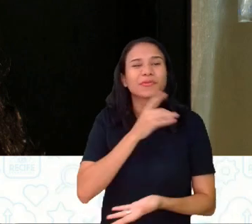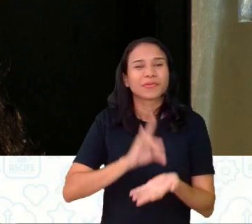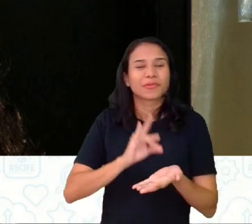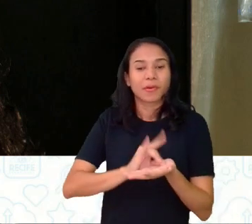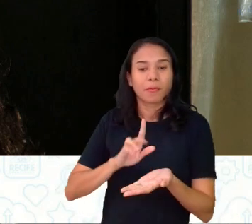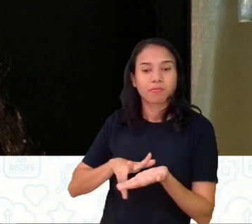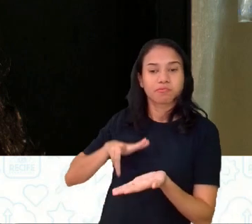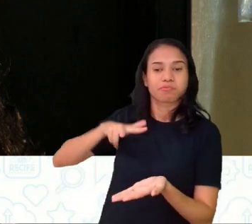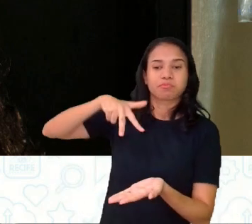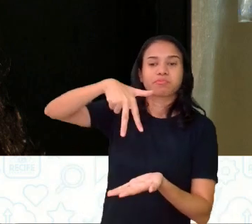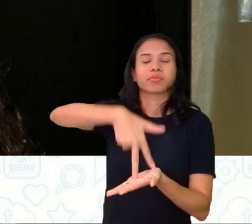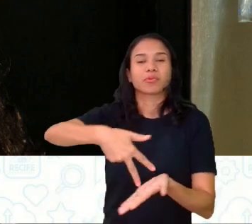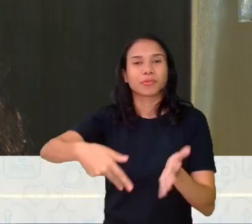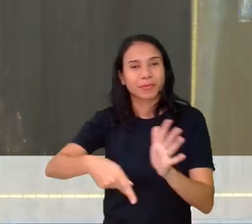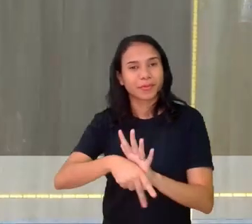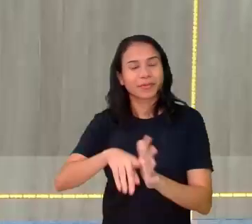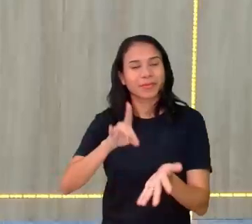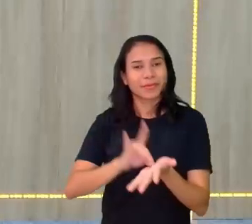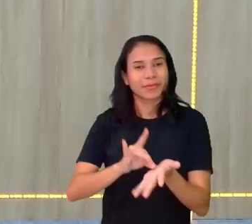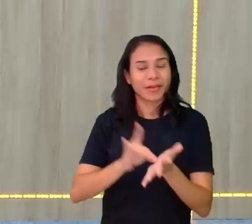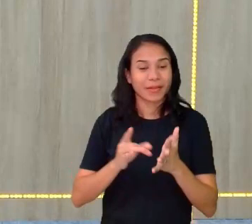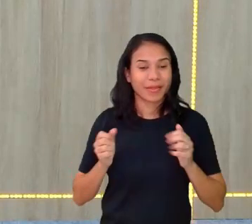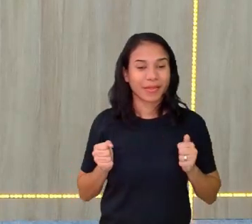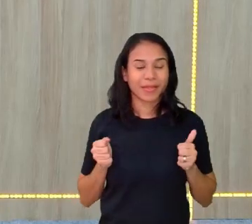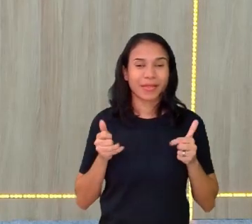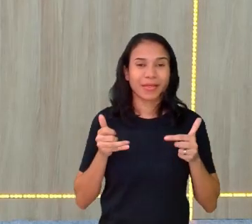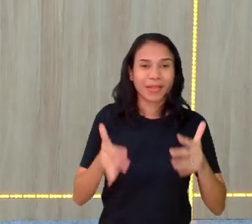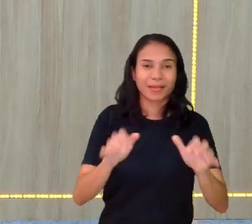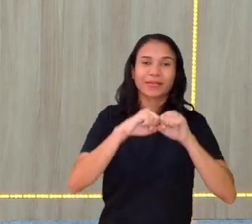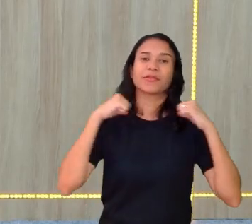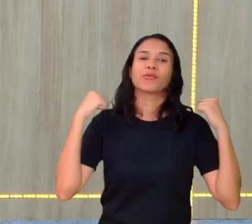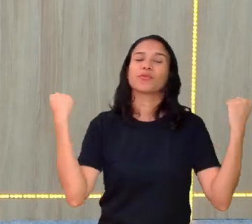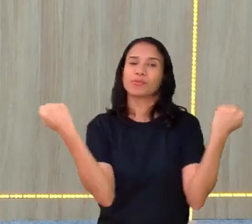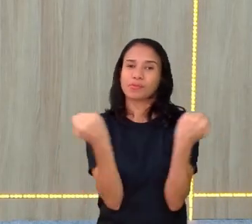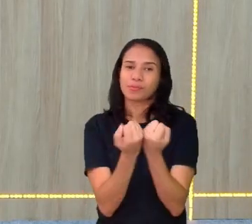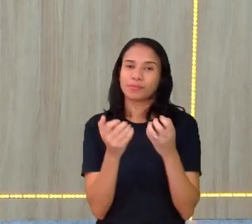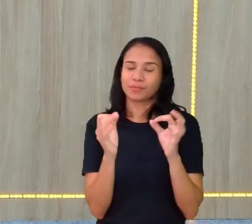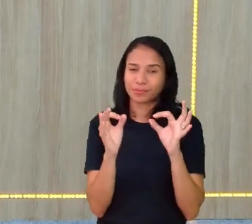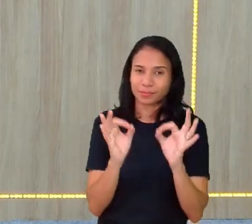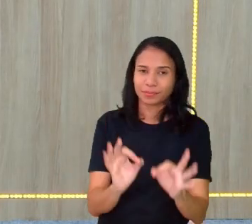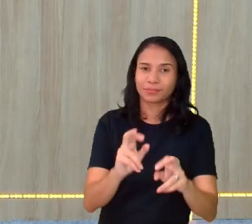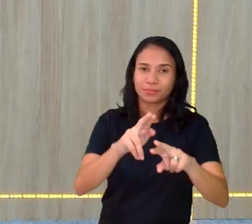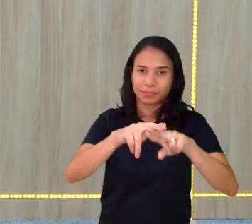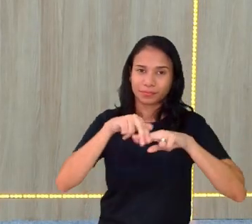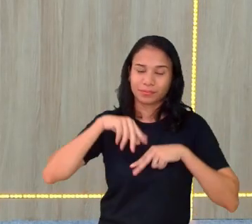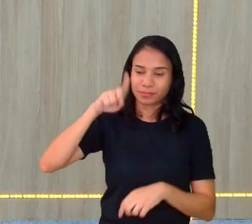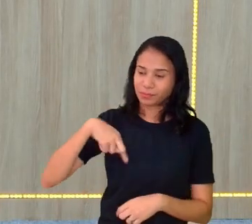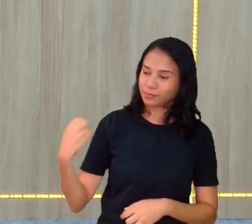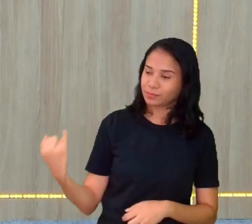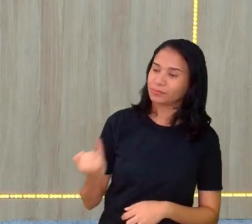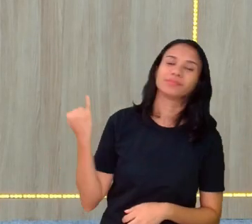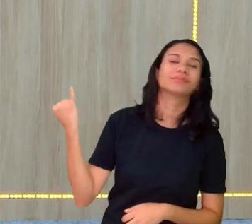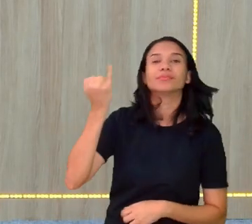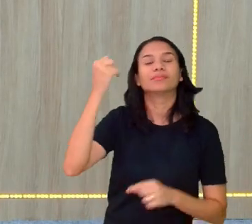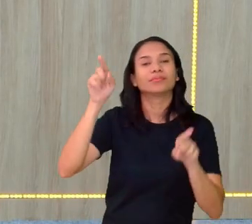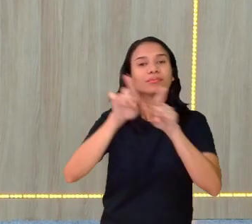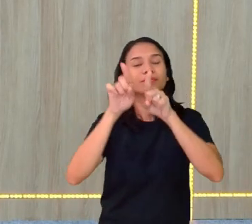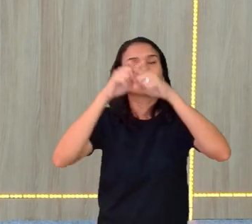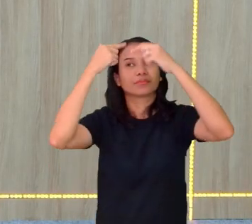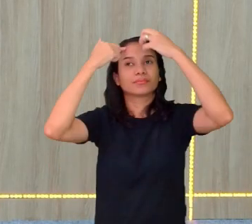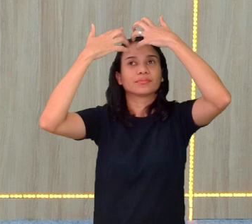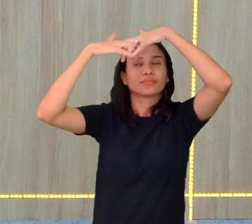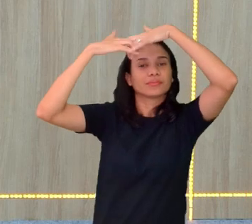protagonista, né, dessa atuação aí social, certo? Por isso, a importância e a